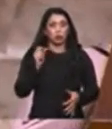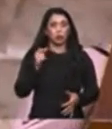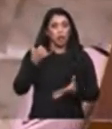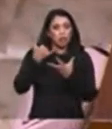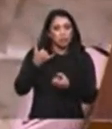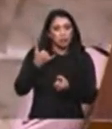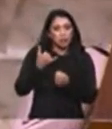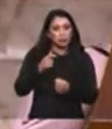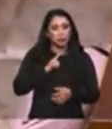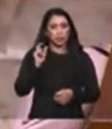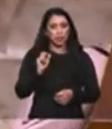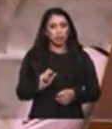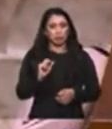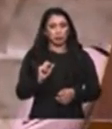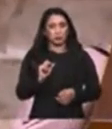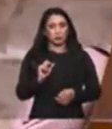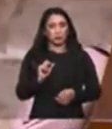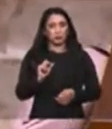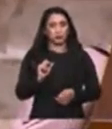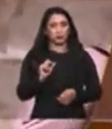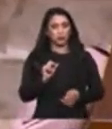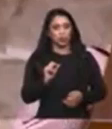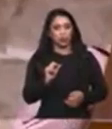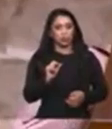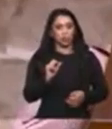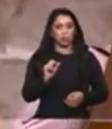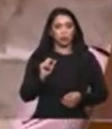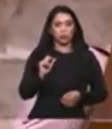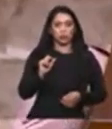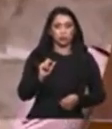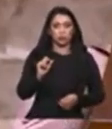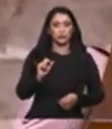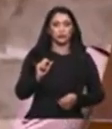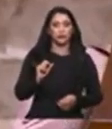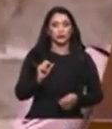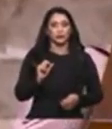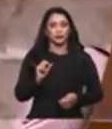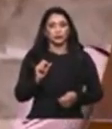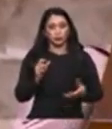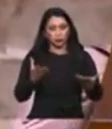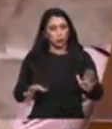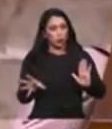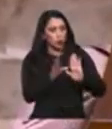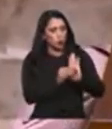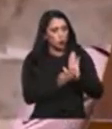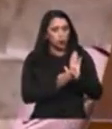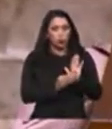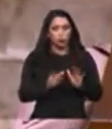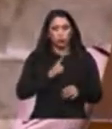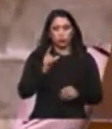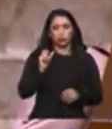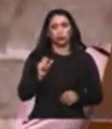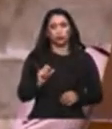no ano de entre 2010 e 2012, de interceptação de conteúdo veiculado, criassem